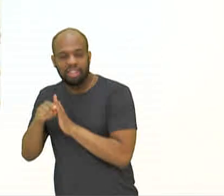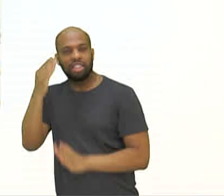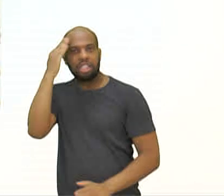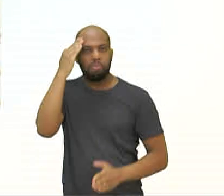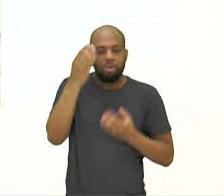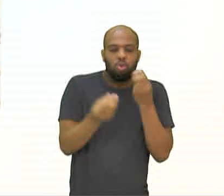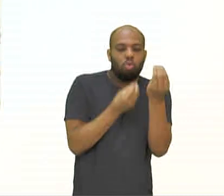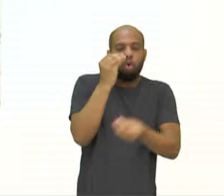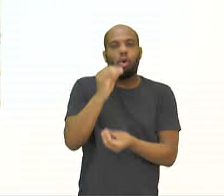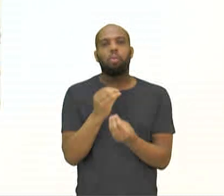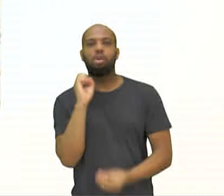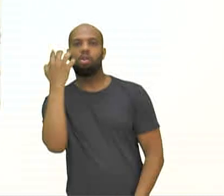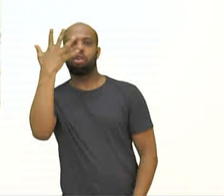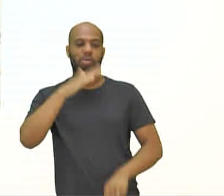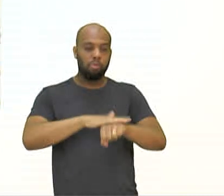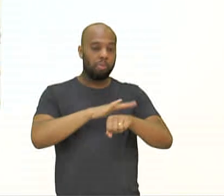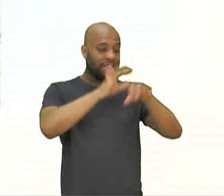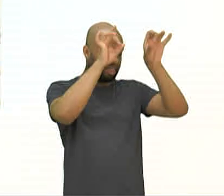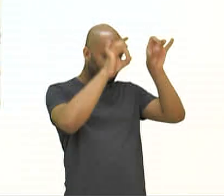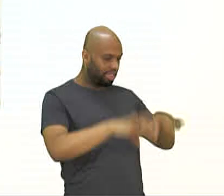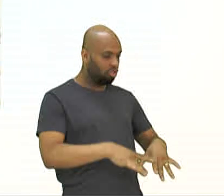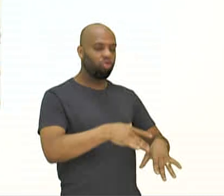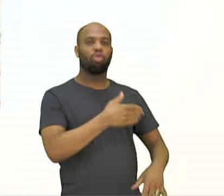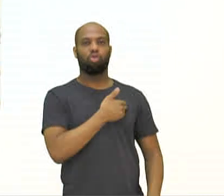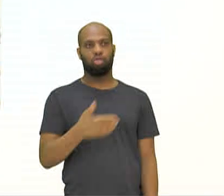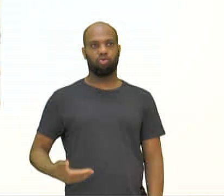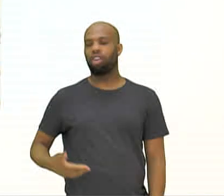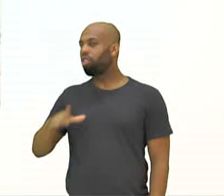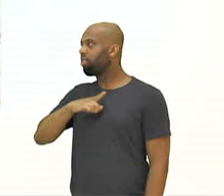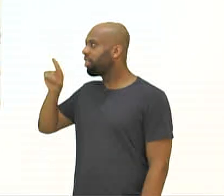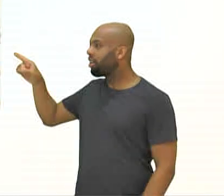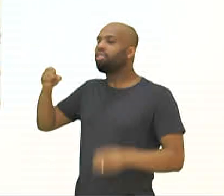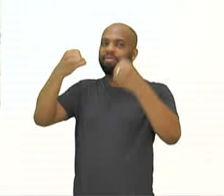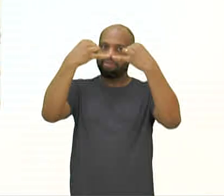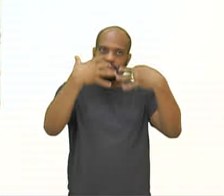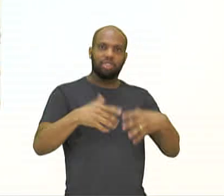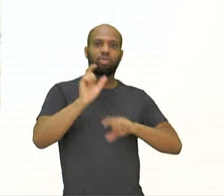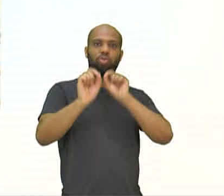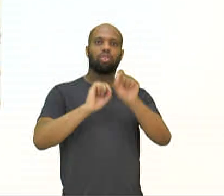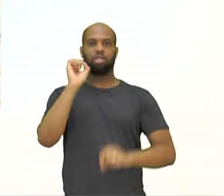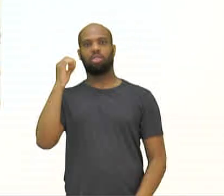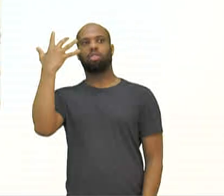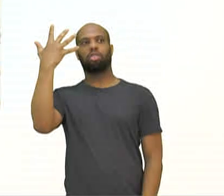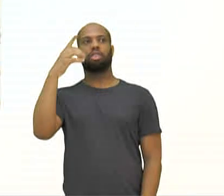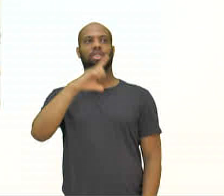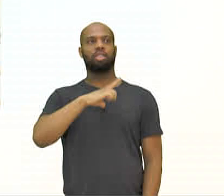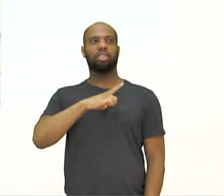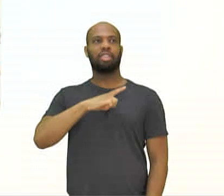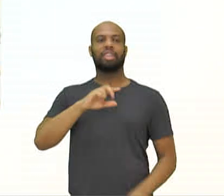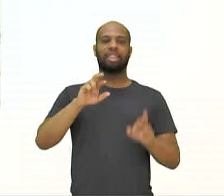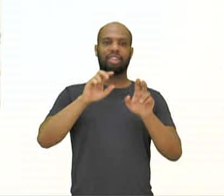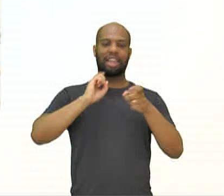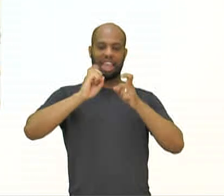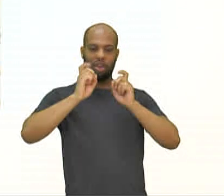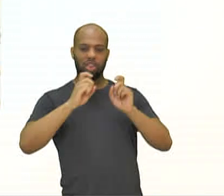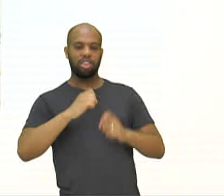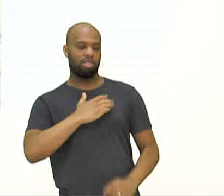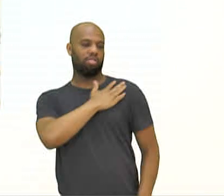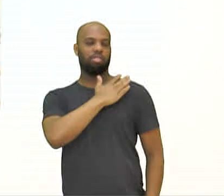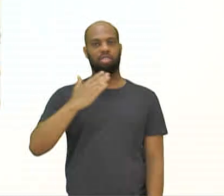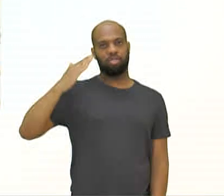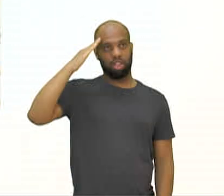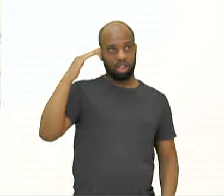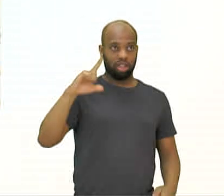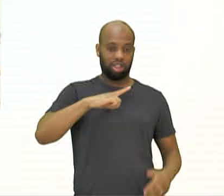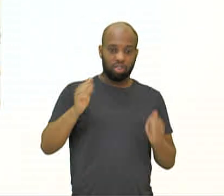foi o exato momento da sua renúncia. Tá? Então aqui está explicando, né, o que aconteceu, né? Então está aqui, ó, reunião dos generais com a presença do